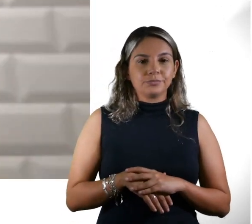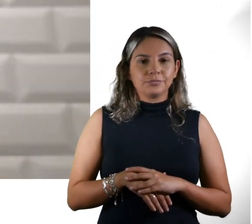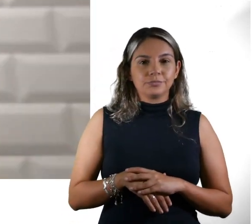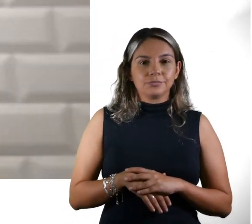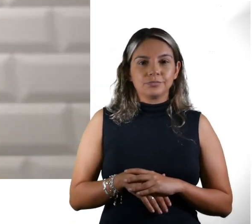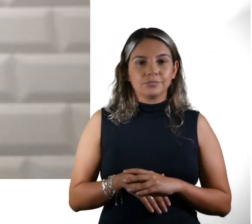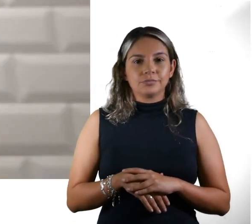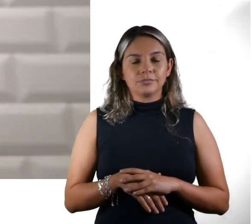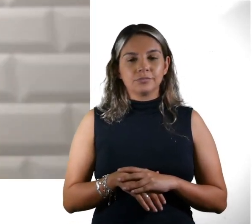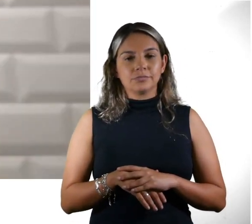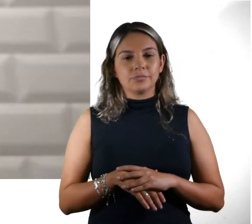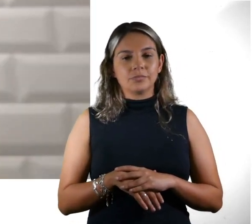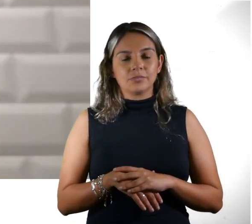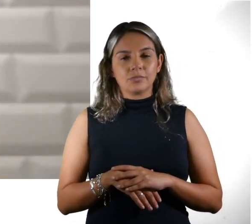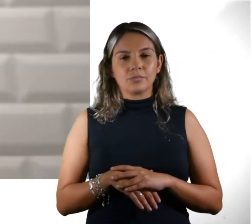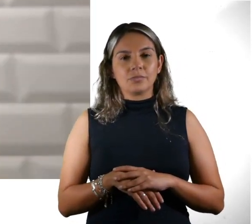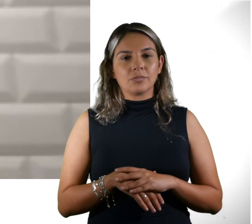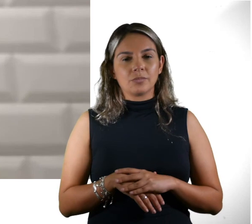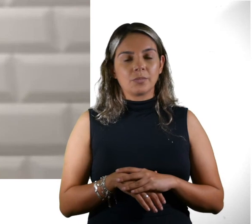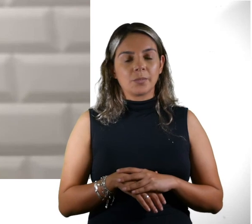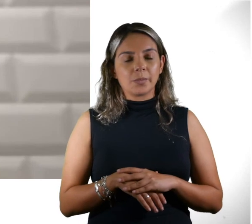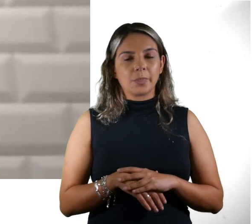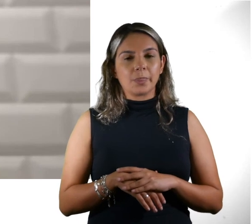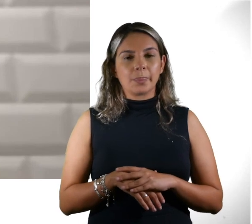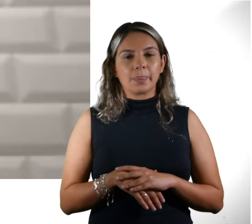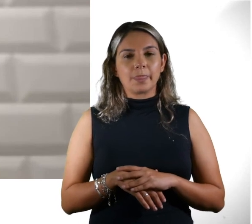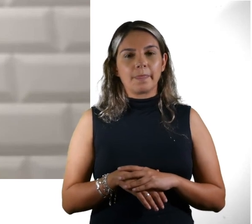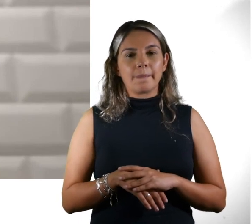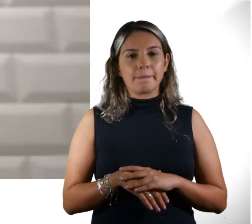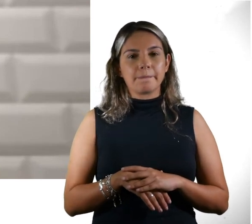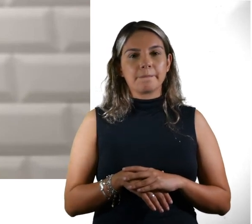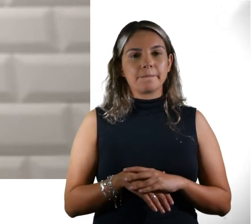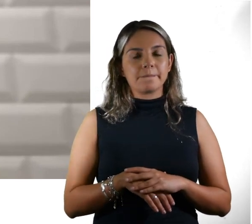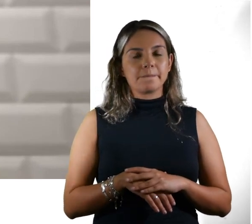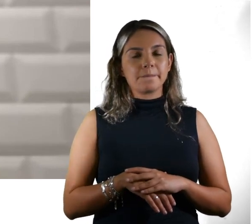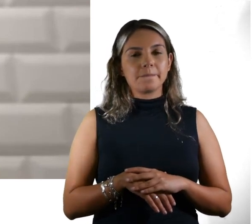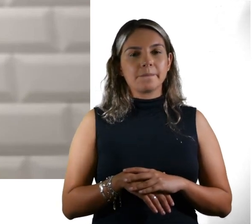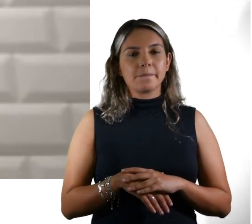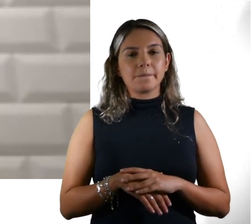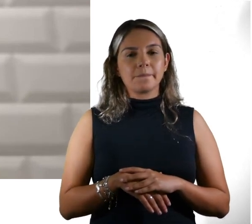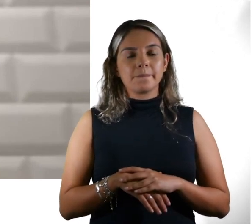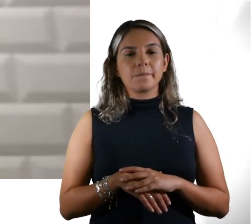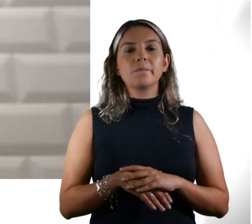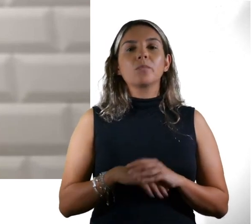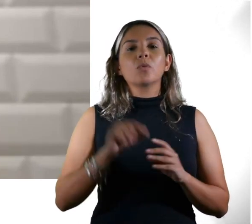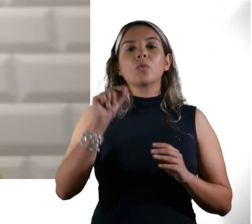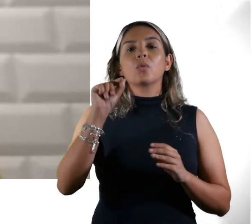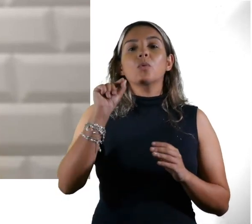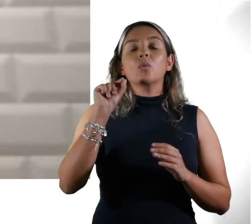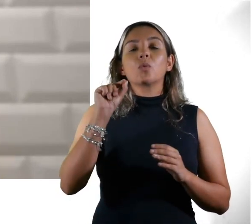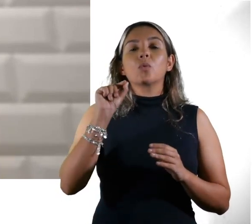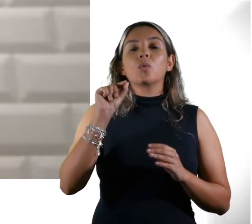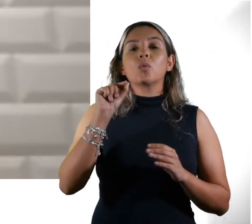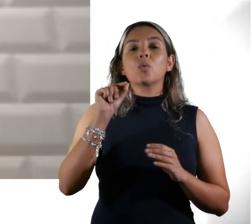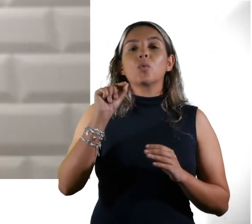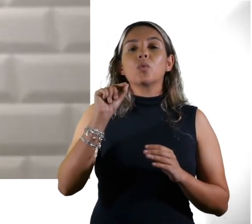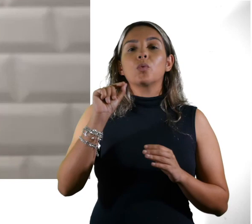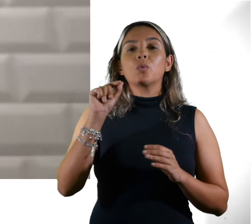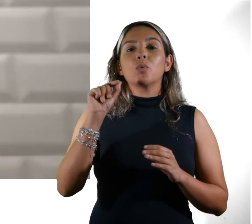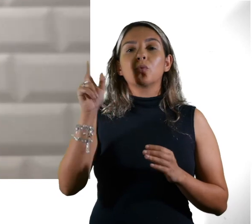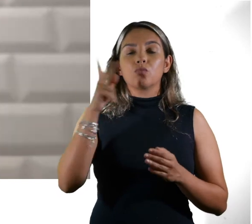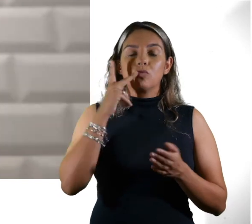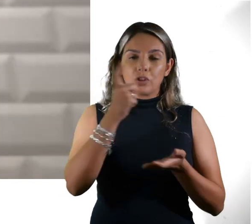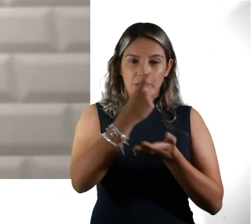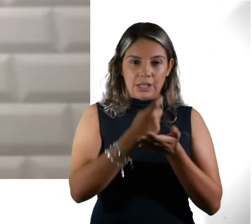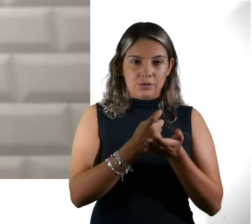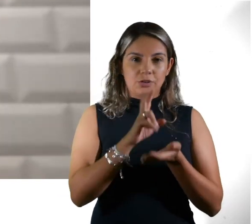Muita gente perguntando qual foi o impacto da pandemia nos seus textos, mas eu acredito que você já falou